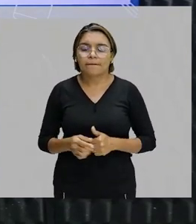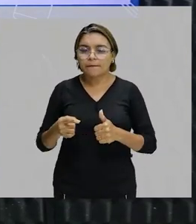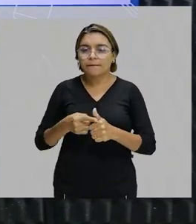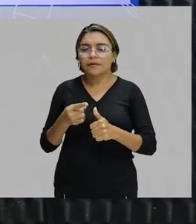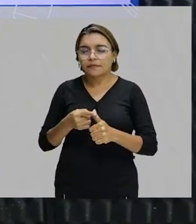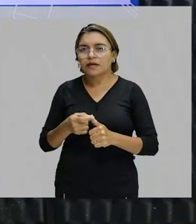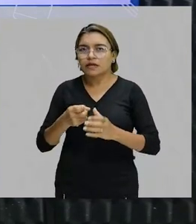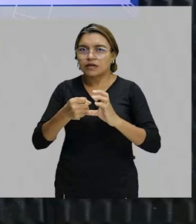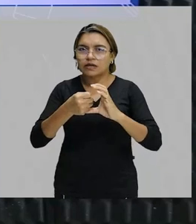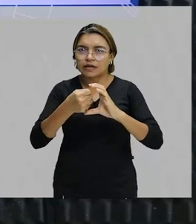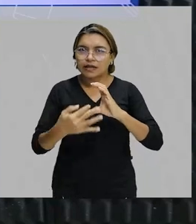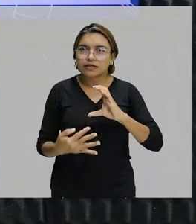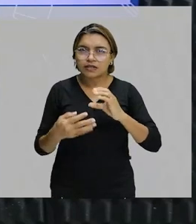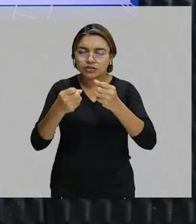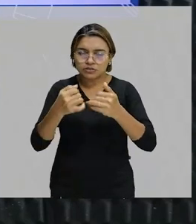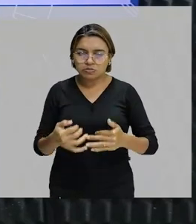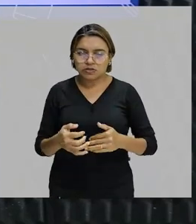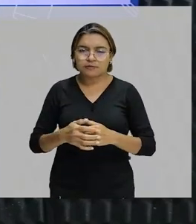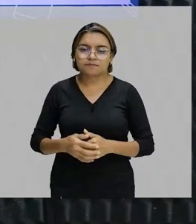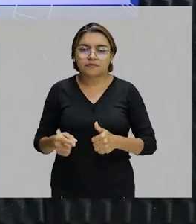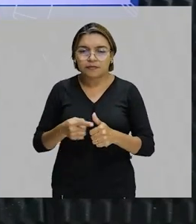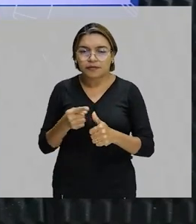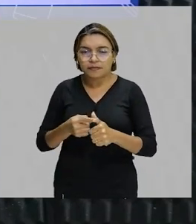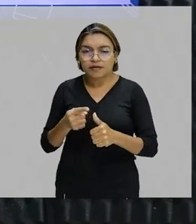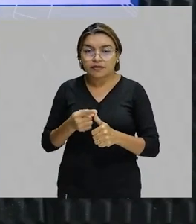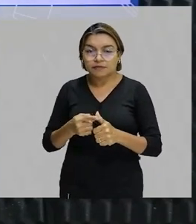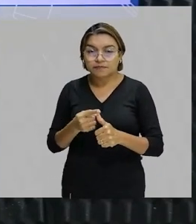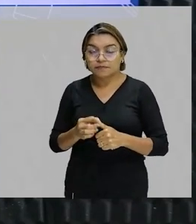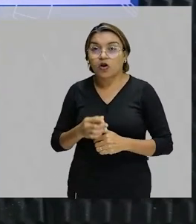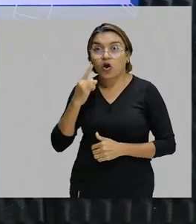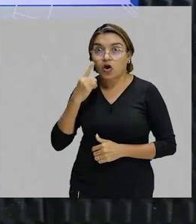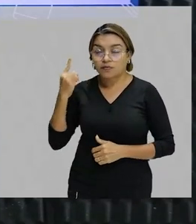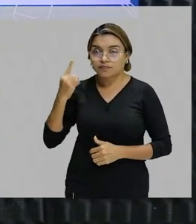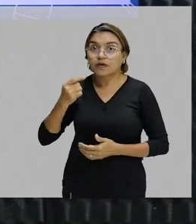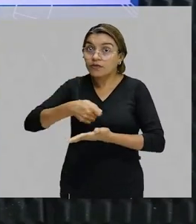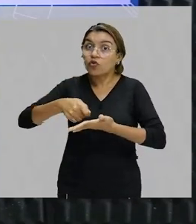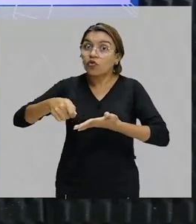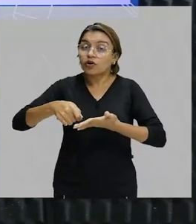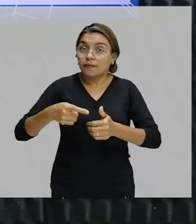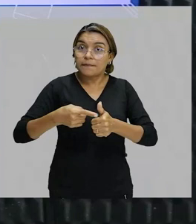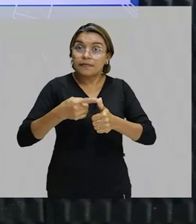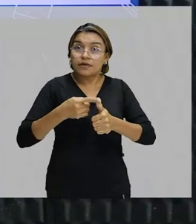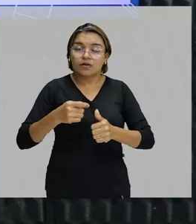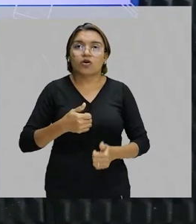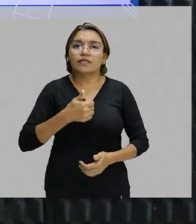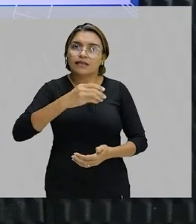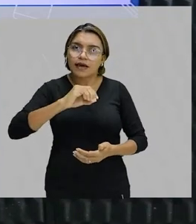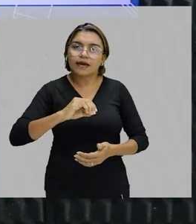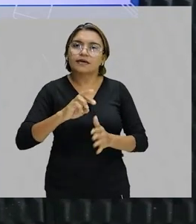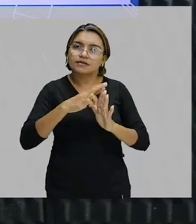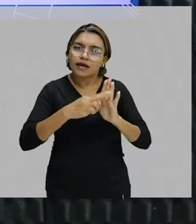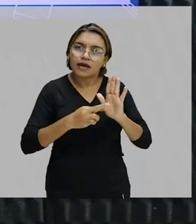características do neoliberalismo primeiro disciplina fiscal Aproveita a nota bota lá 10 regras do